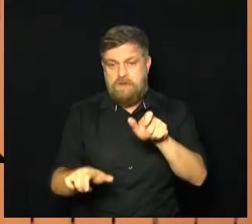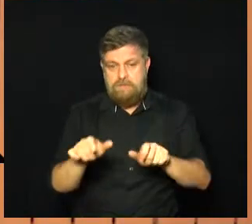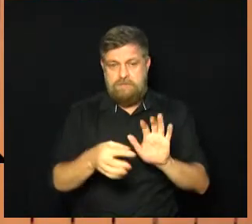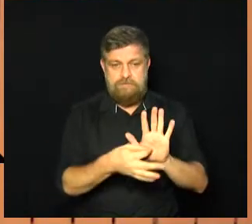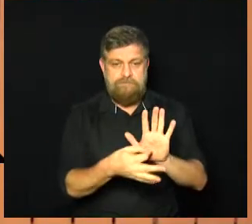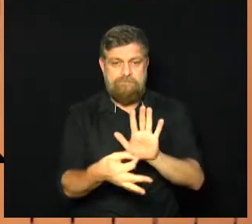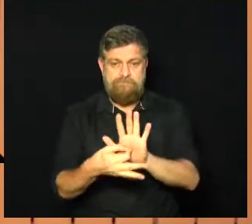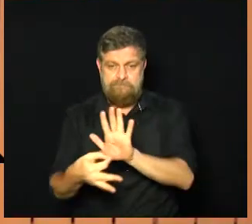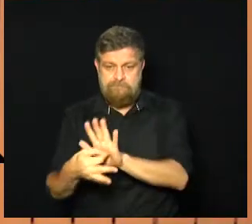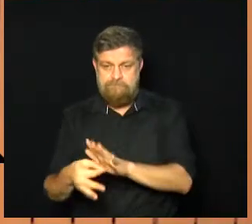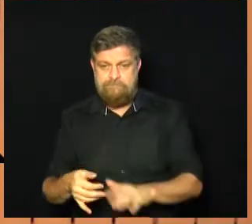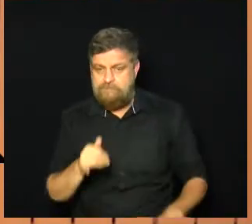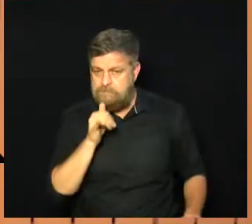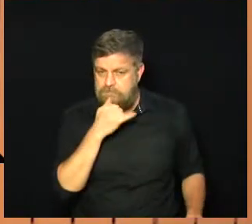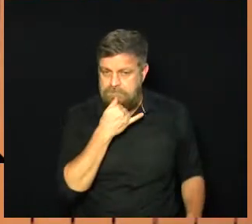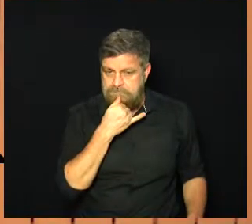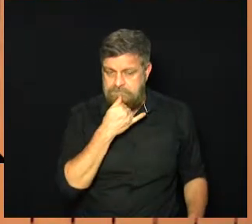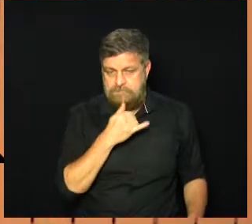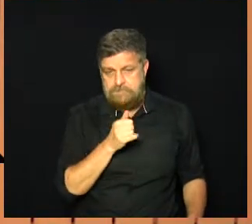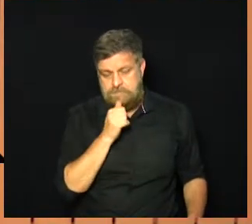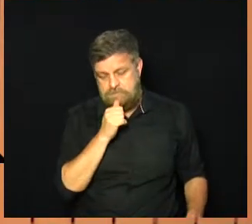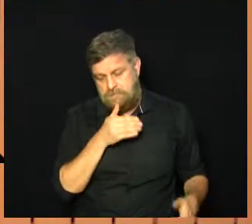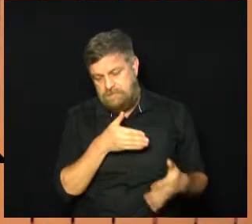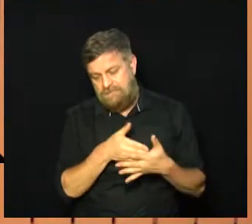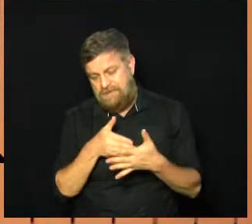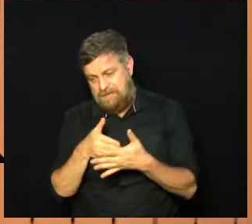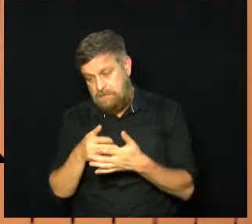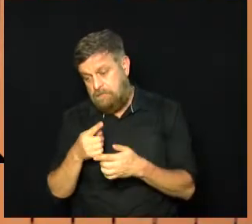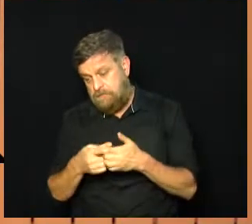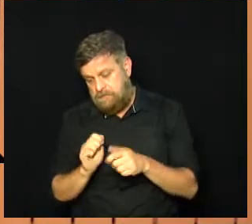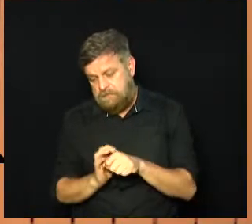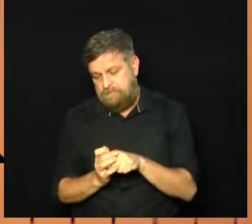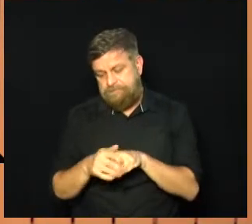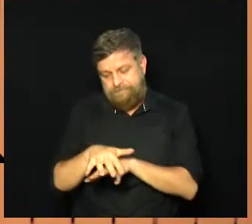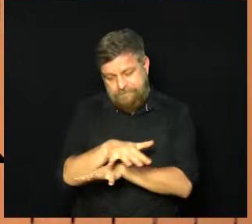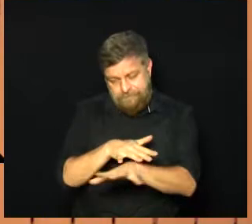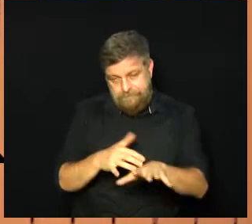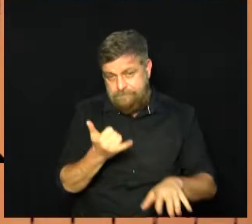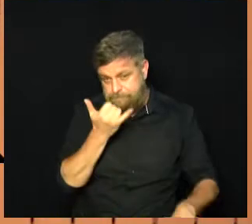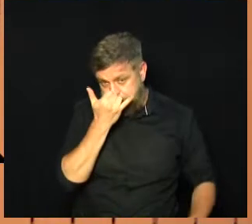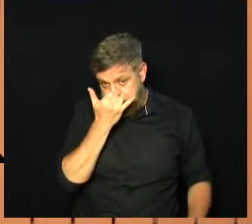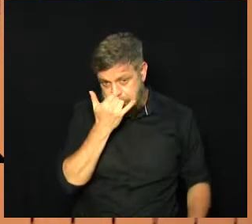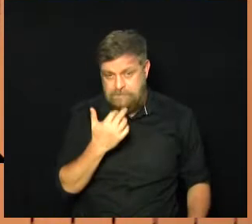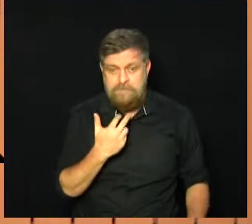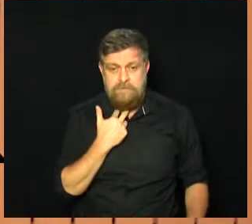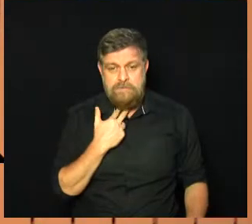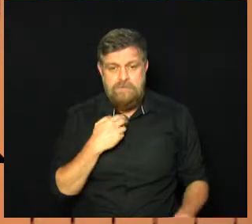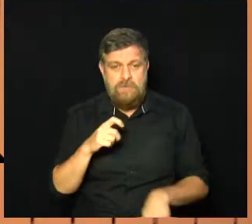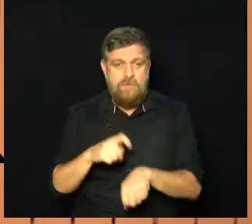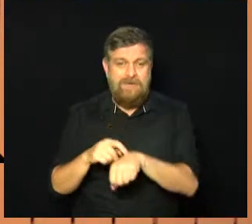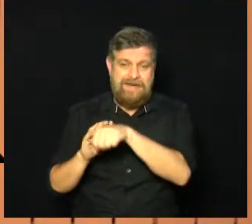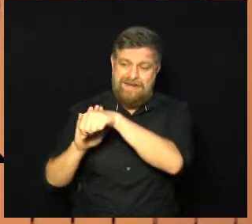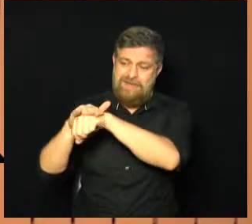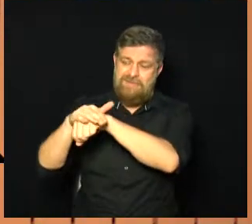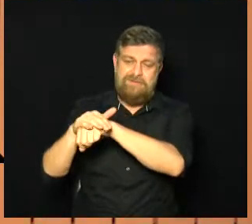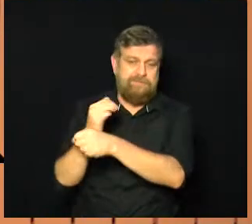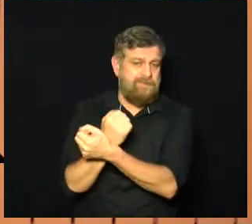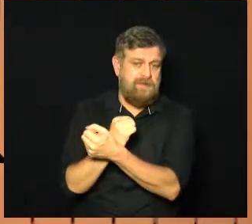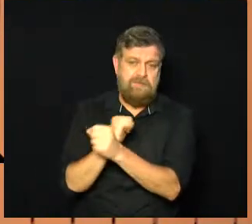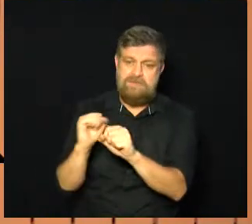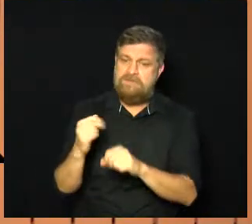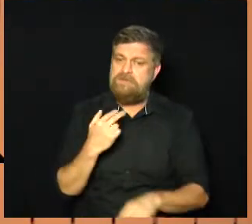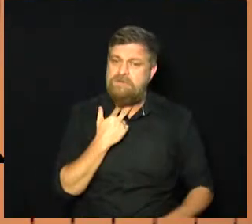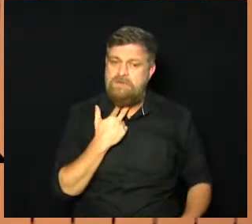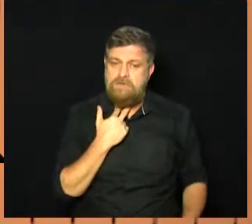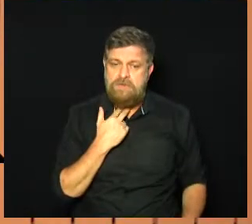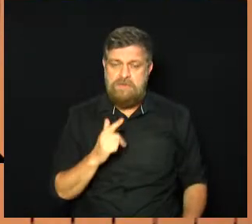a gente tem algumas restrições ainda por conta da pandemia, por isso que a gente não as realiza no horário noturno, né, para a gente conseguir garantir a